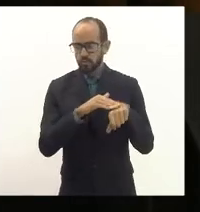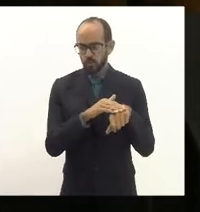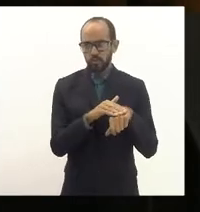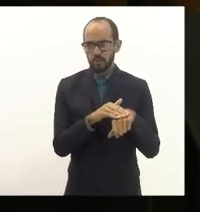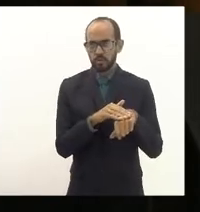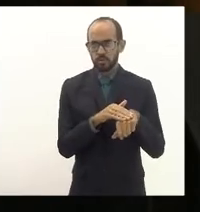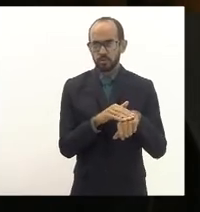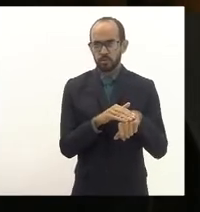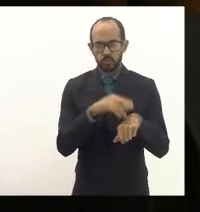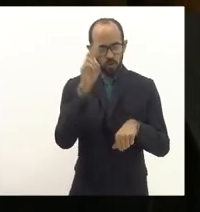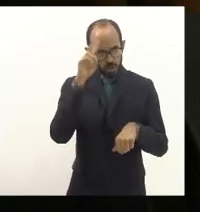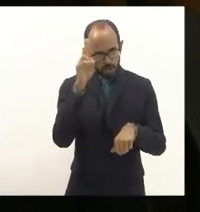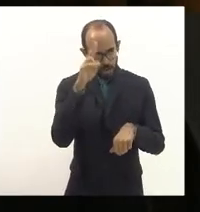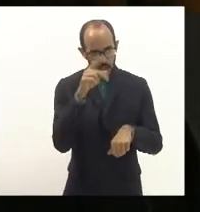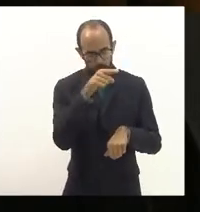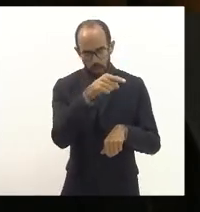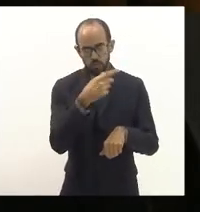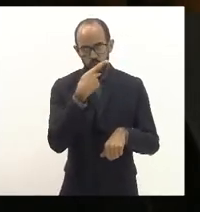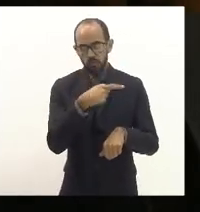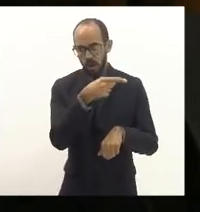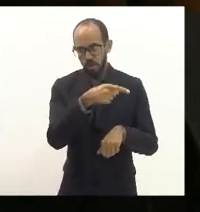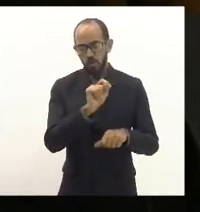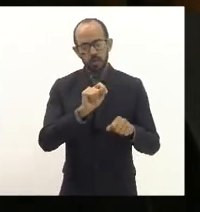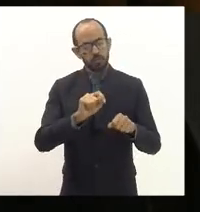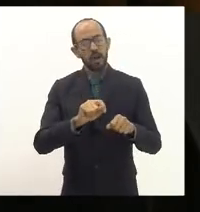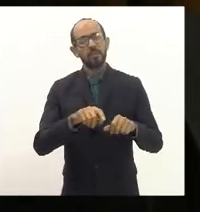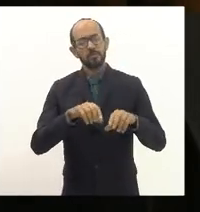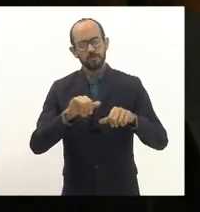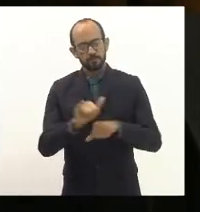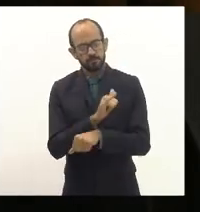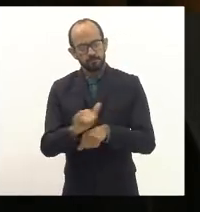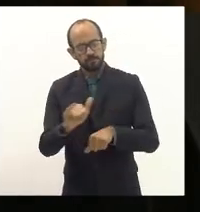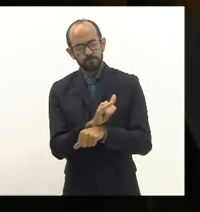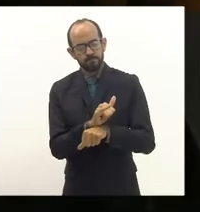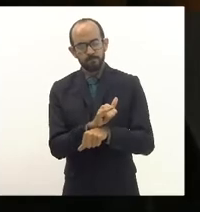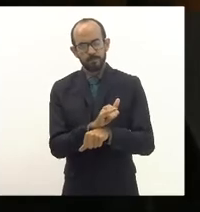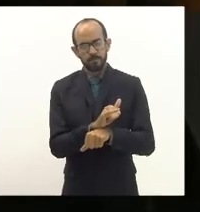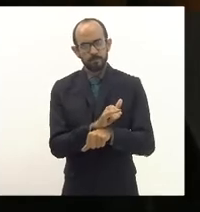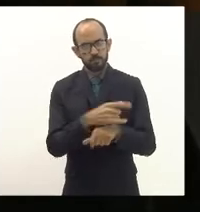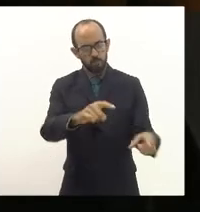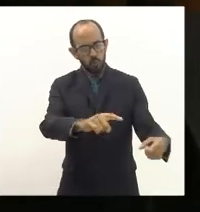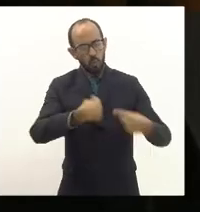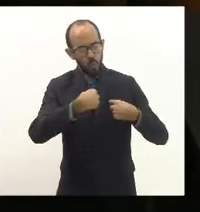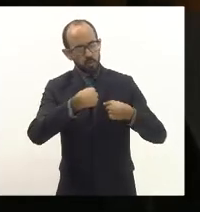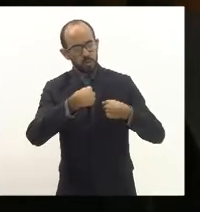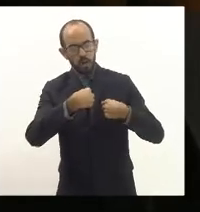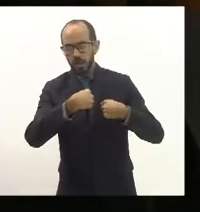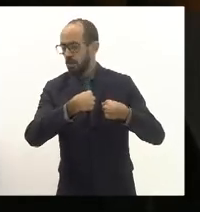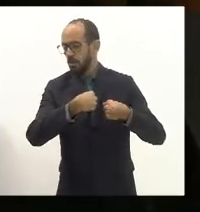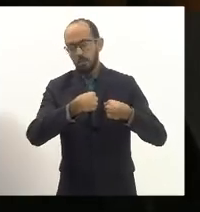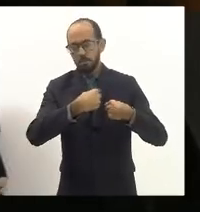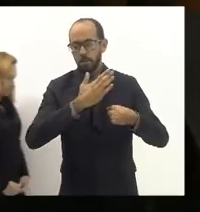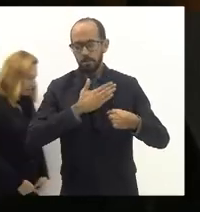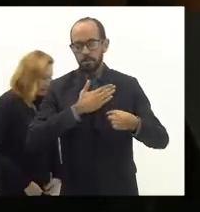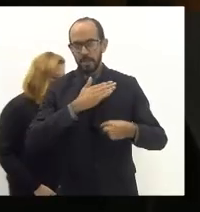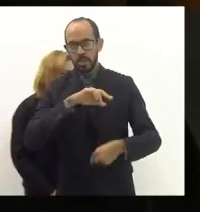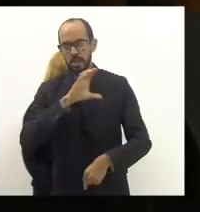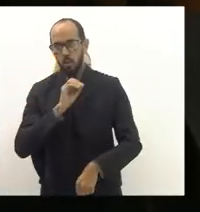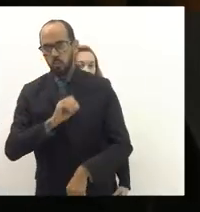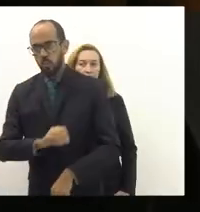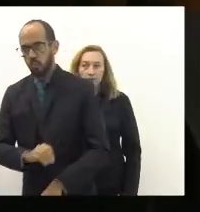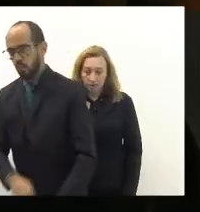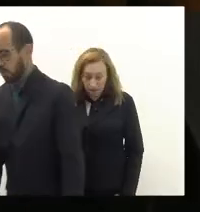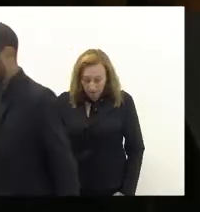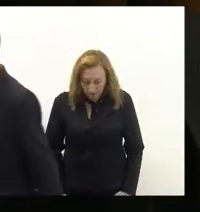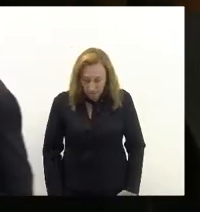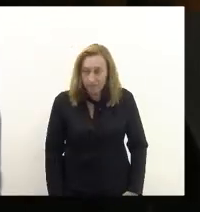lembrar. Aonde o senhor mexe os seus pauzinhos, para cima de mim não, governador. Hoje,